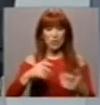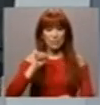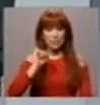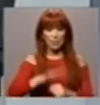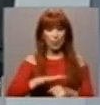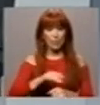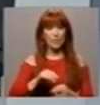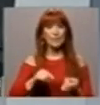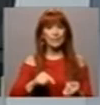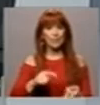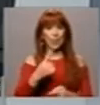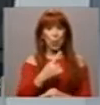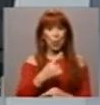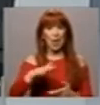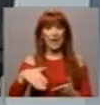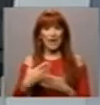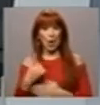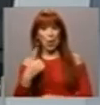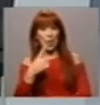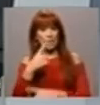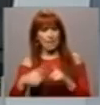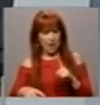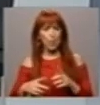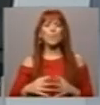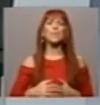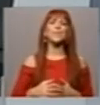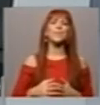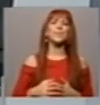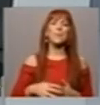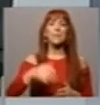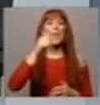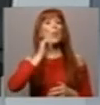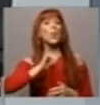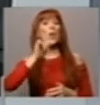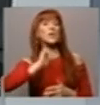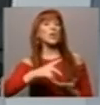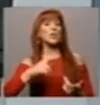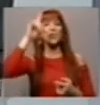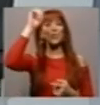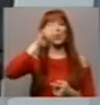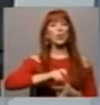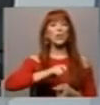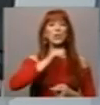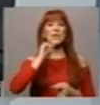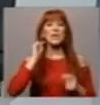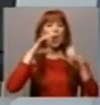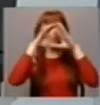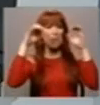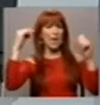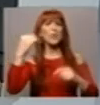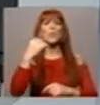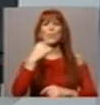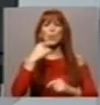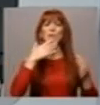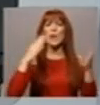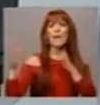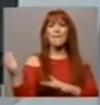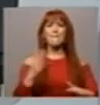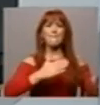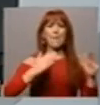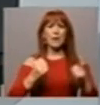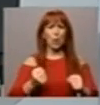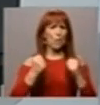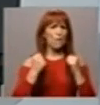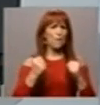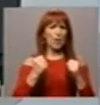de sudoeste com 1 metro a 1,5 metro de altura. Para os Açores, um dia com período de céu muito nublado, o vento noroeste forte